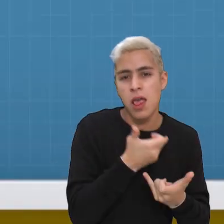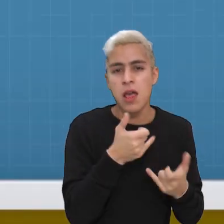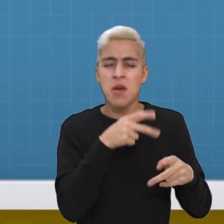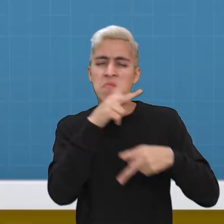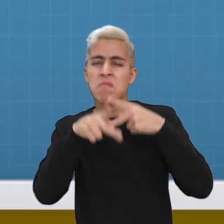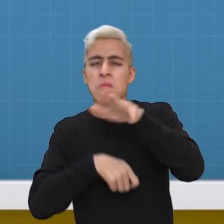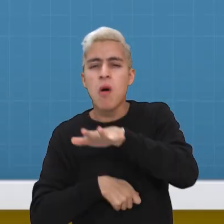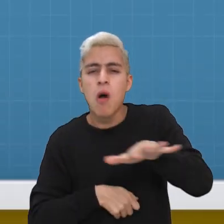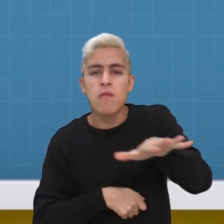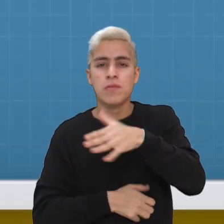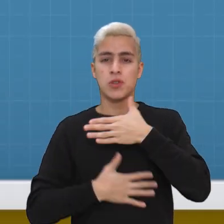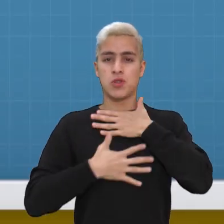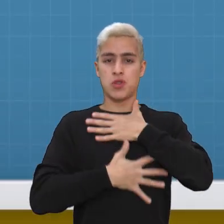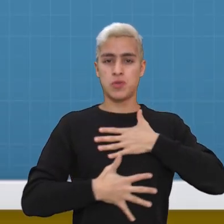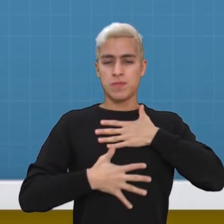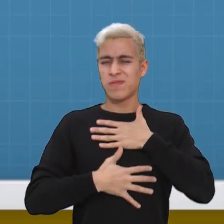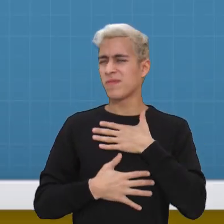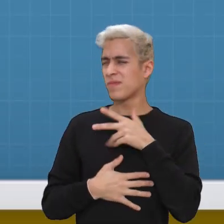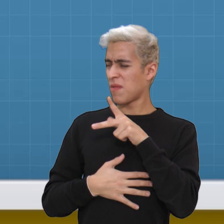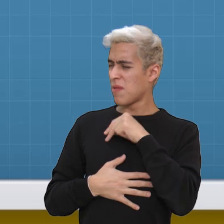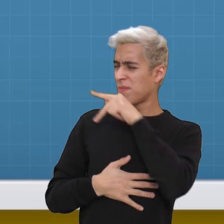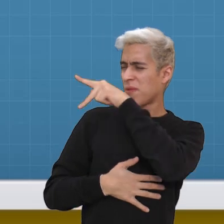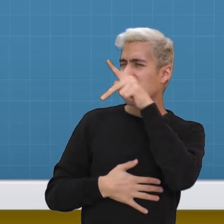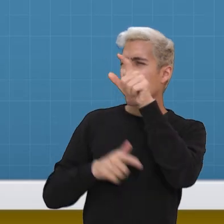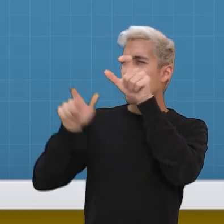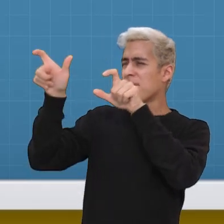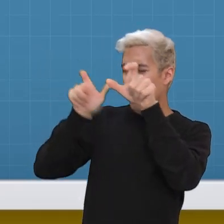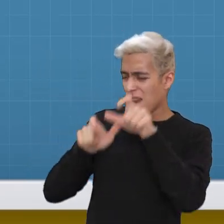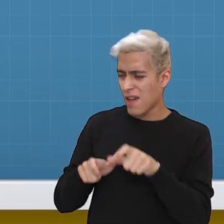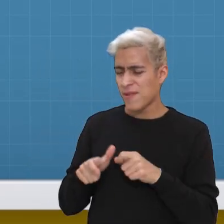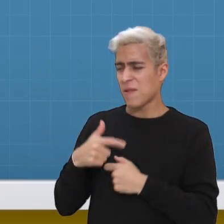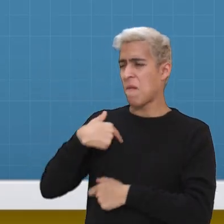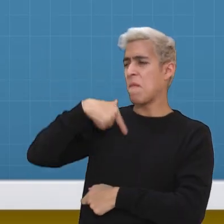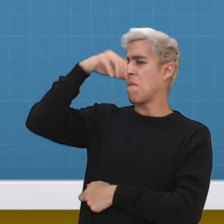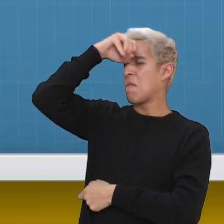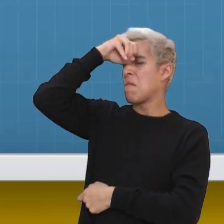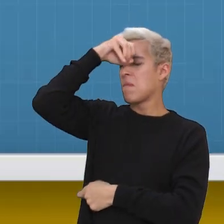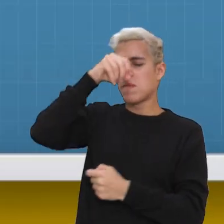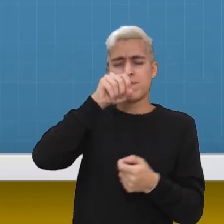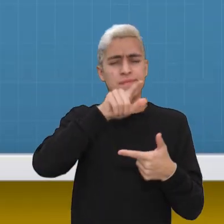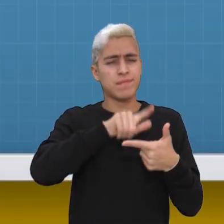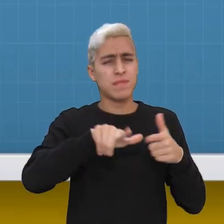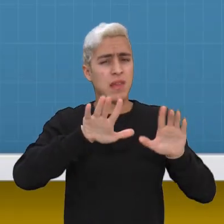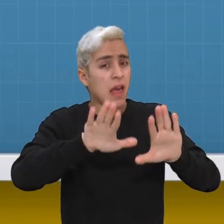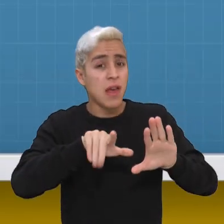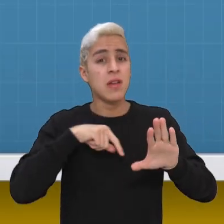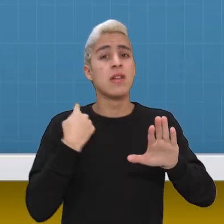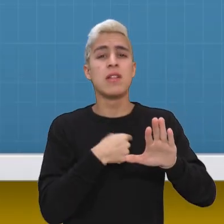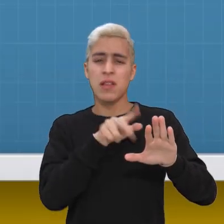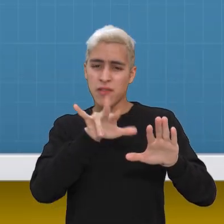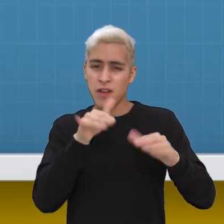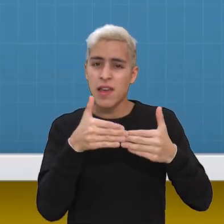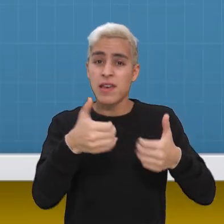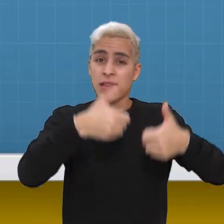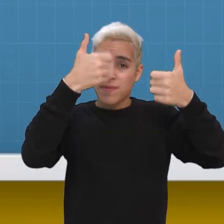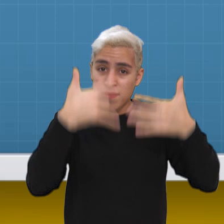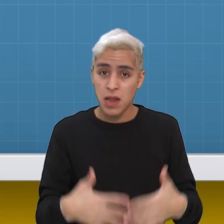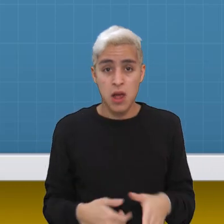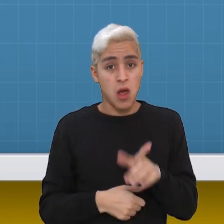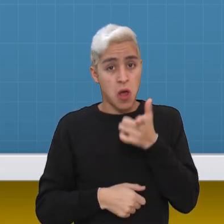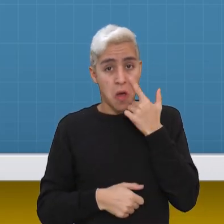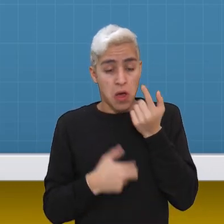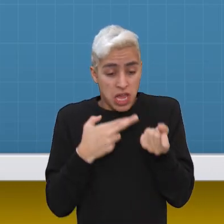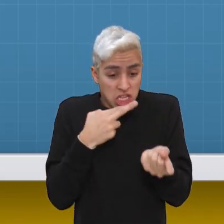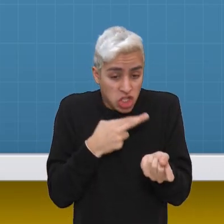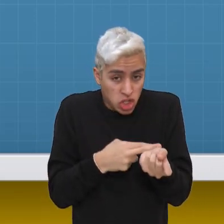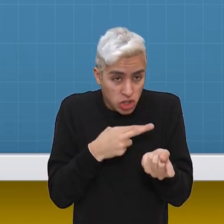popular. Professora, você falou algumas palavrinhas que eu não sei o que é. Não tem problema, nós vamos explicar.